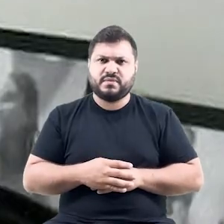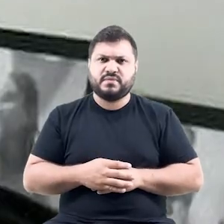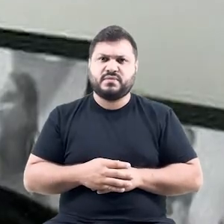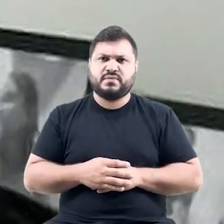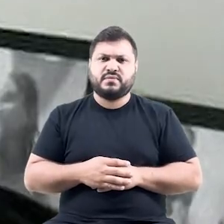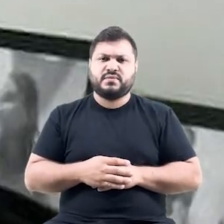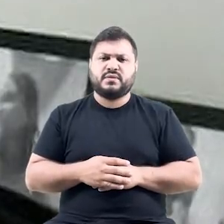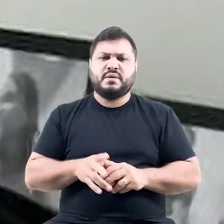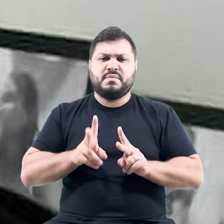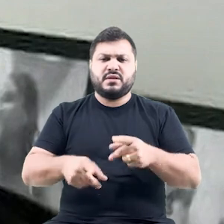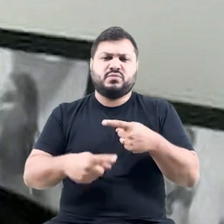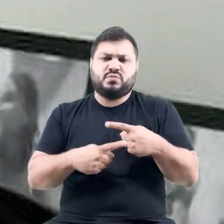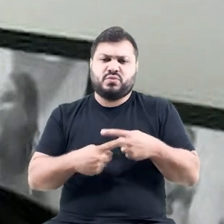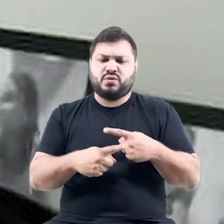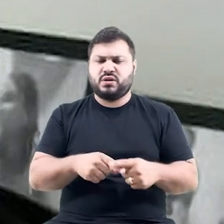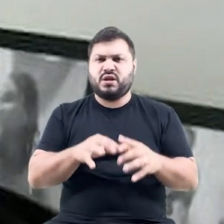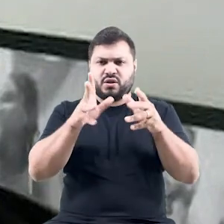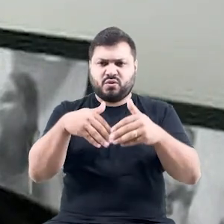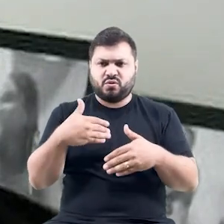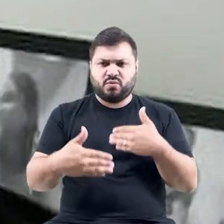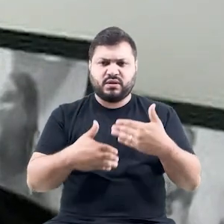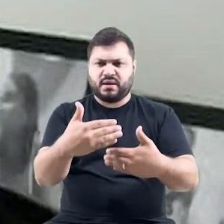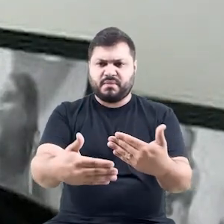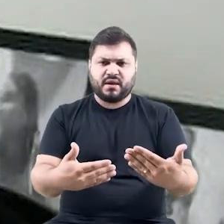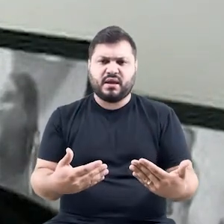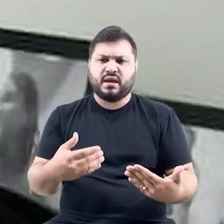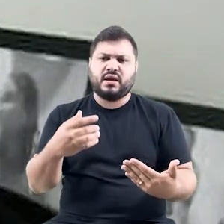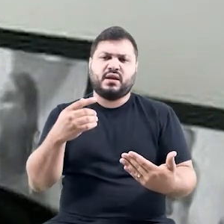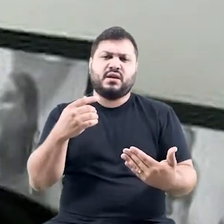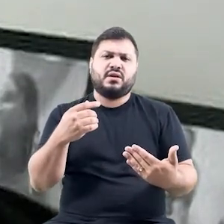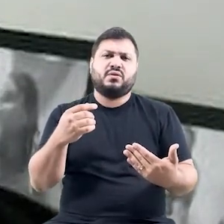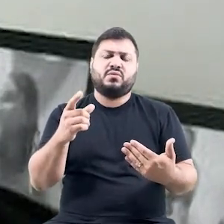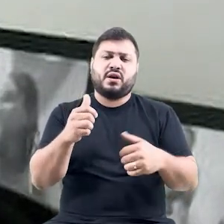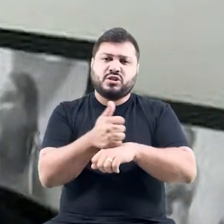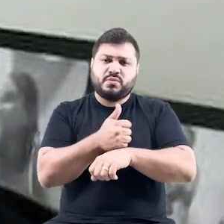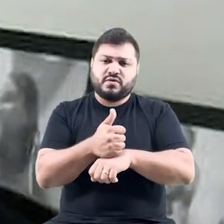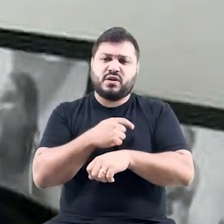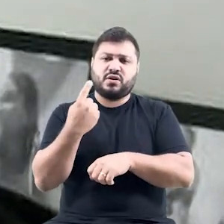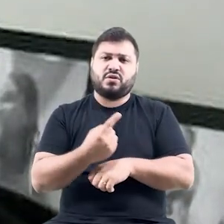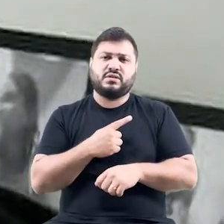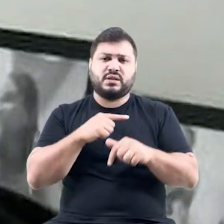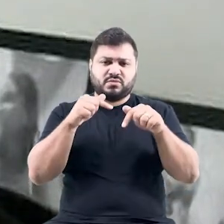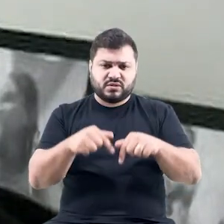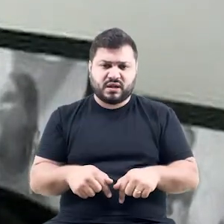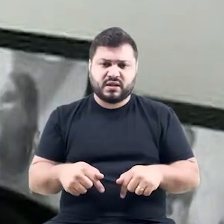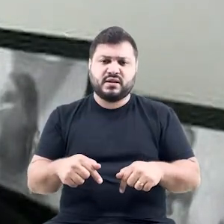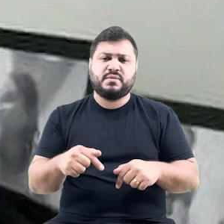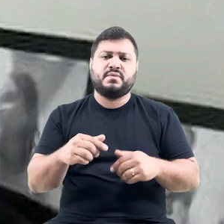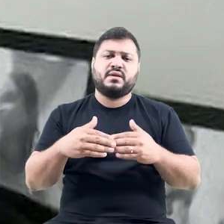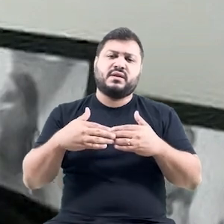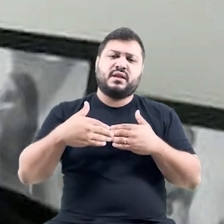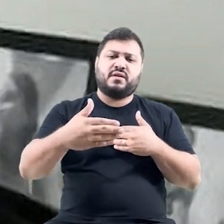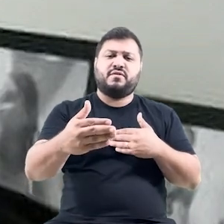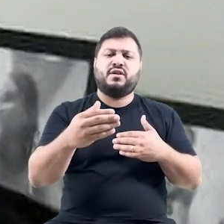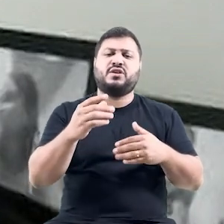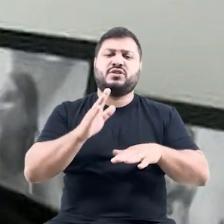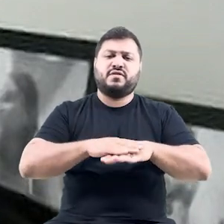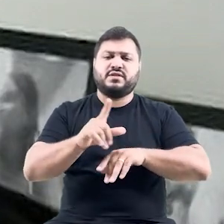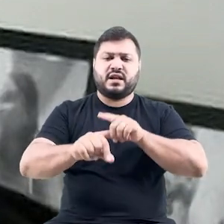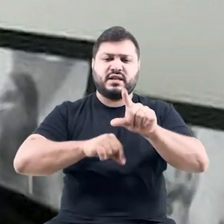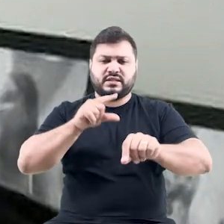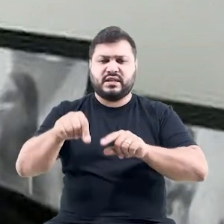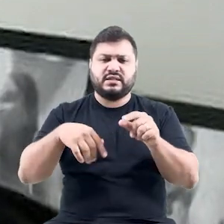muito óbvio, não. Mesmo porque todo o andamento mesmo foi esses ótimos profissionais que nós temos aqui, que pegaram à frente,